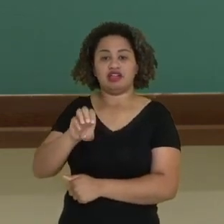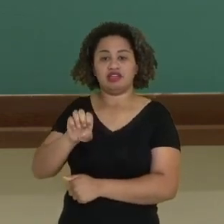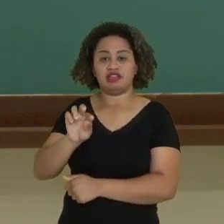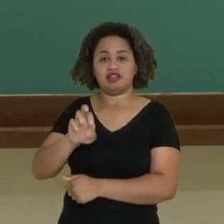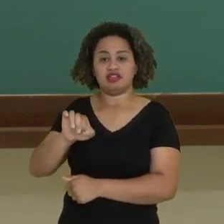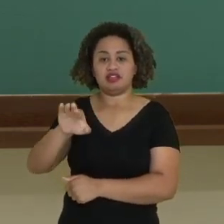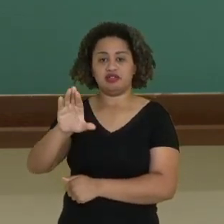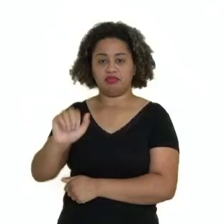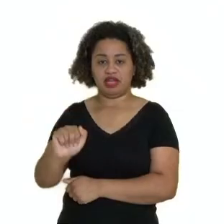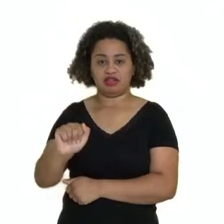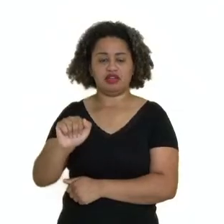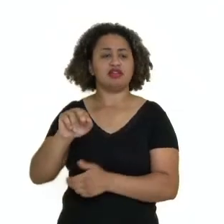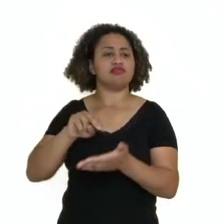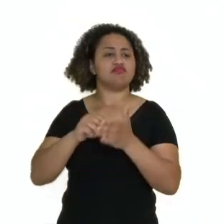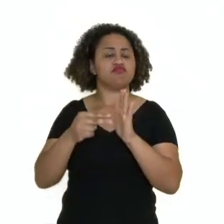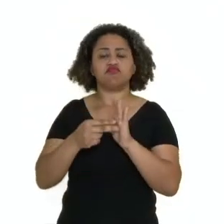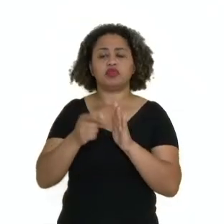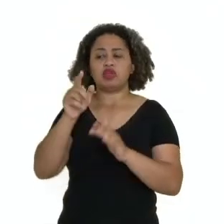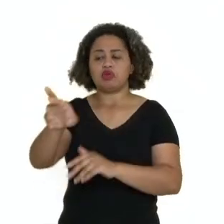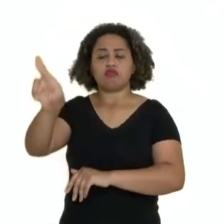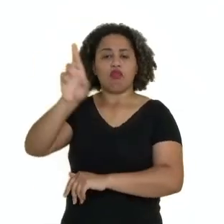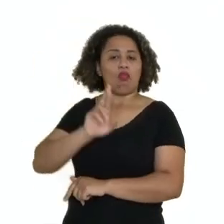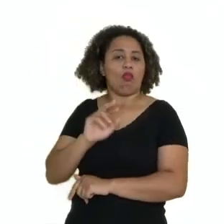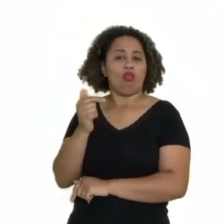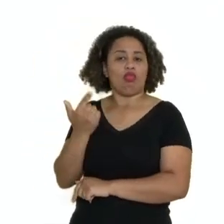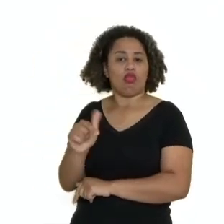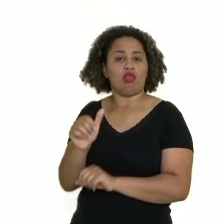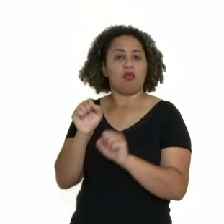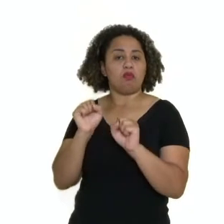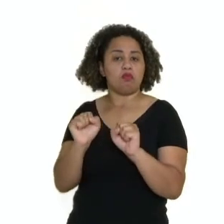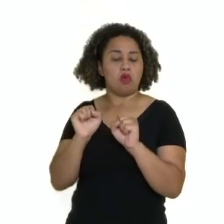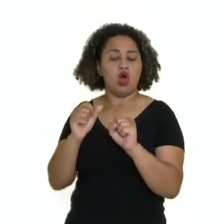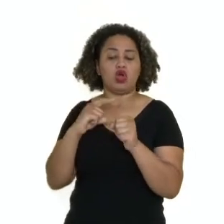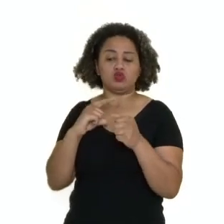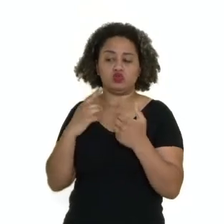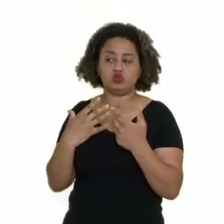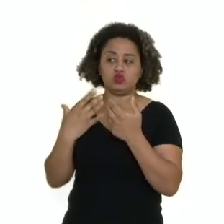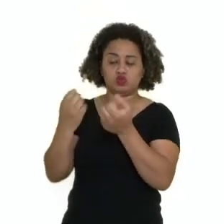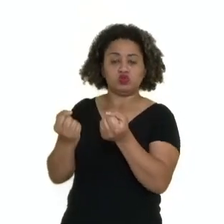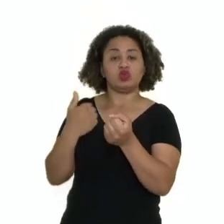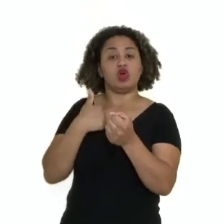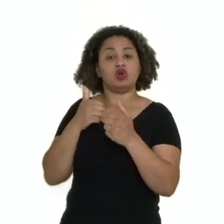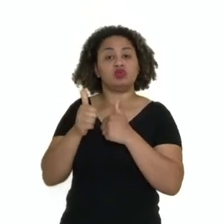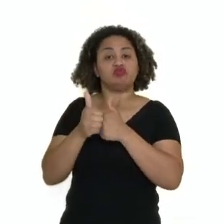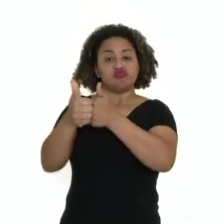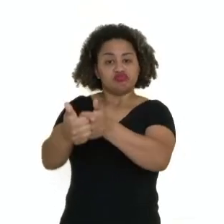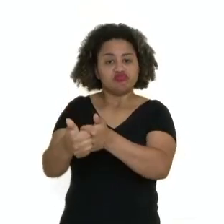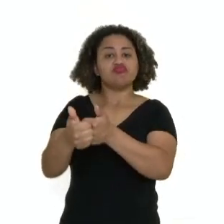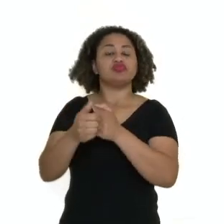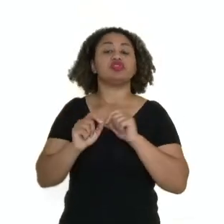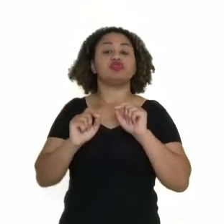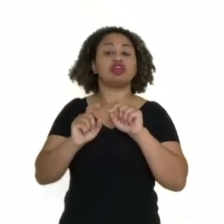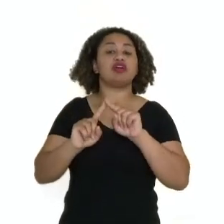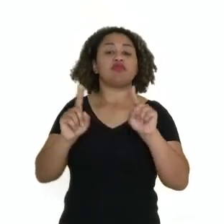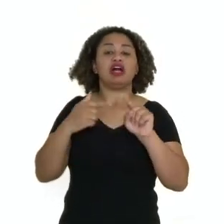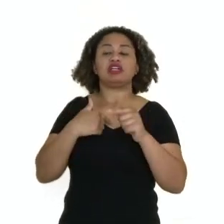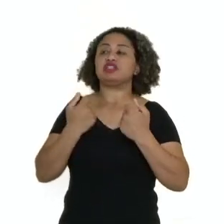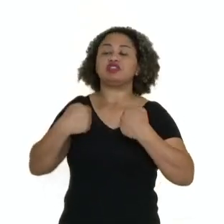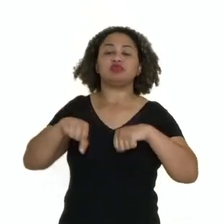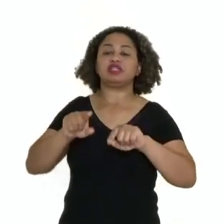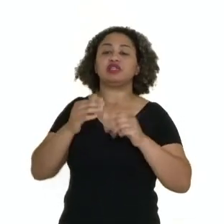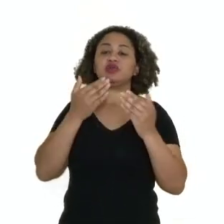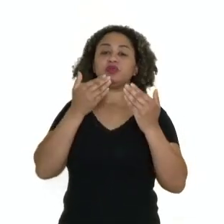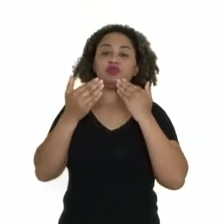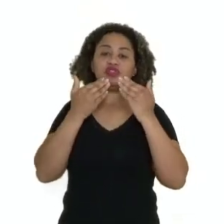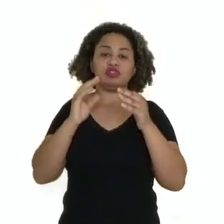seja, não é recíproca, eu posso adicionar ou seguir você sem precisar pedir